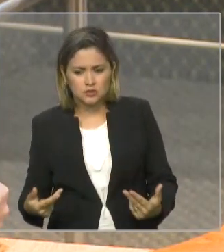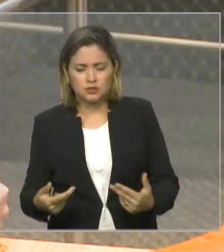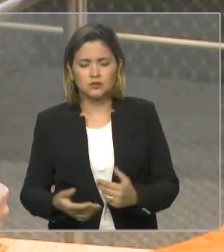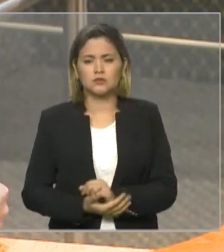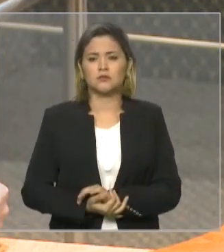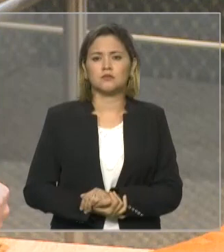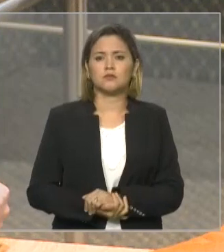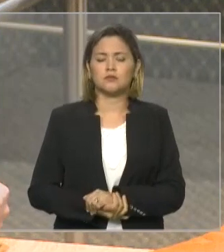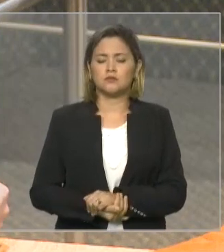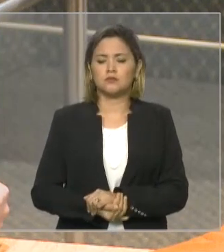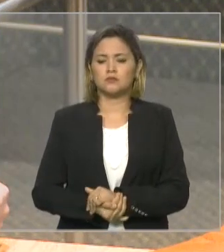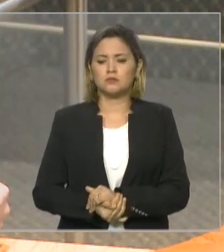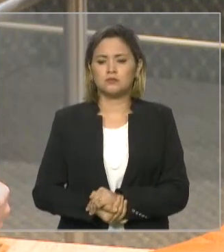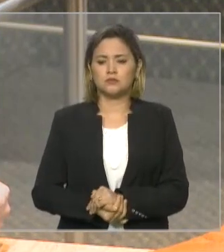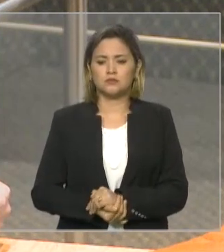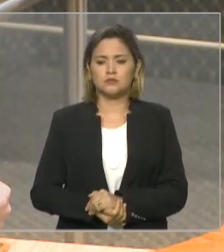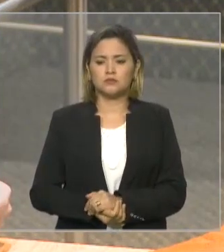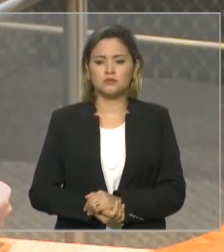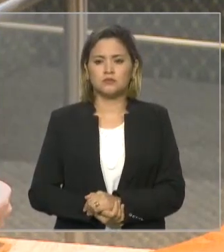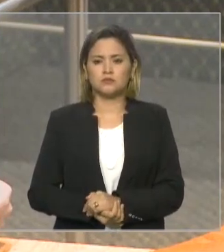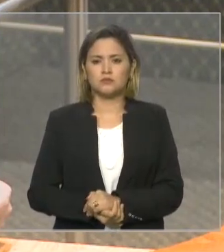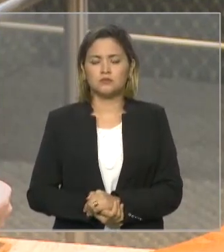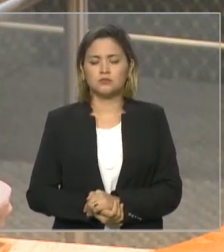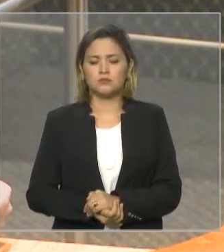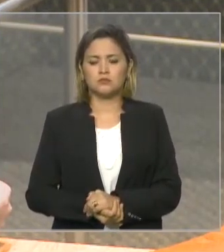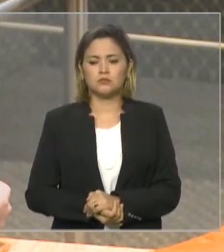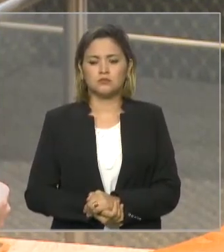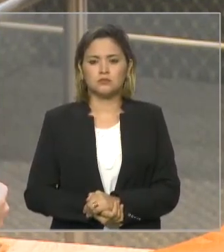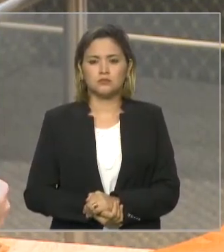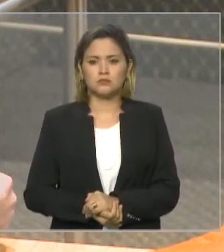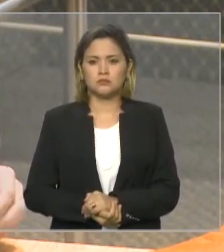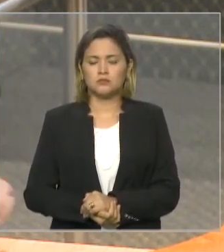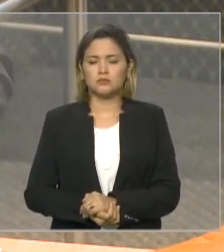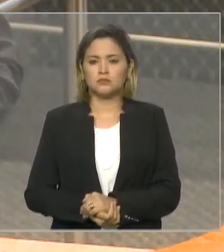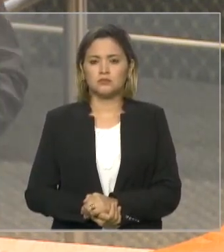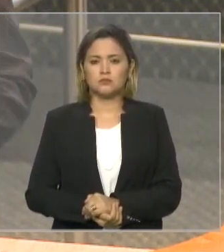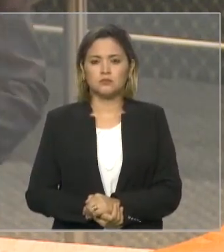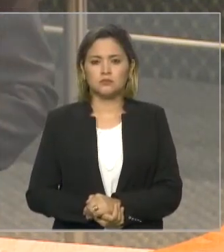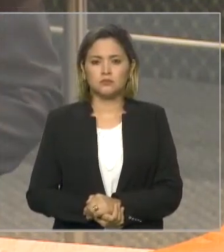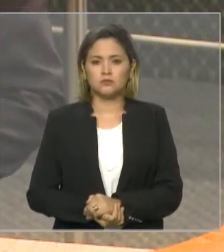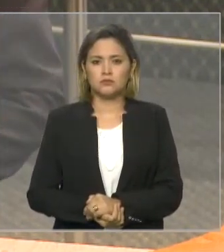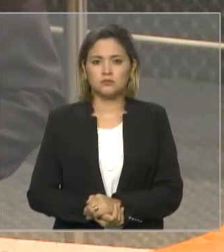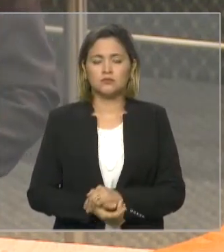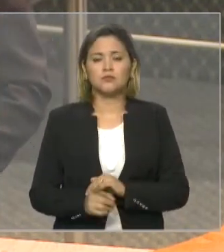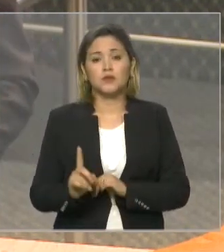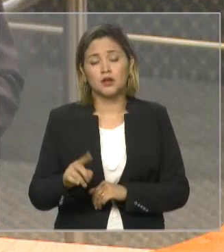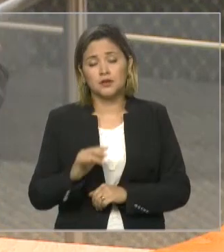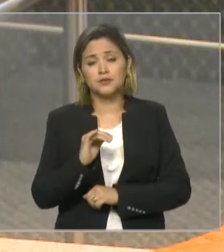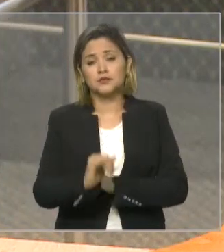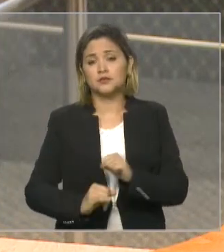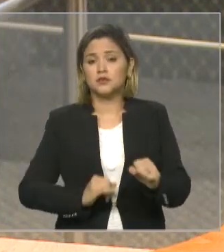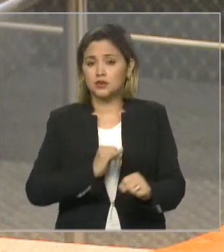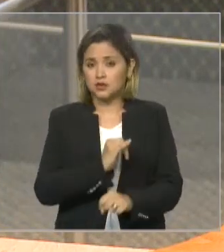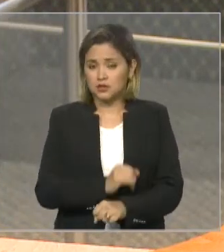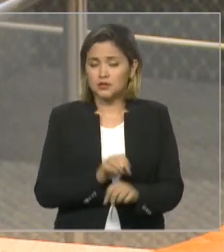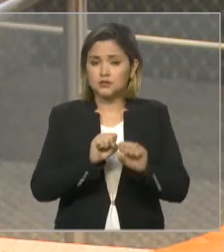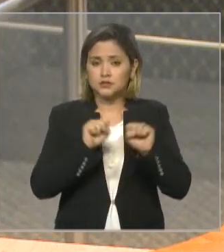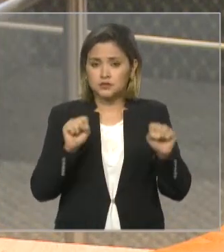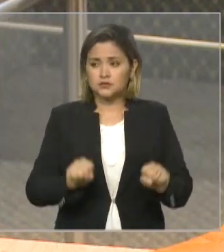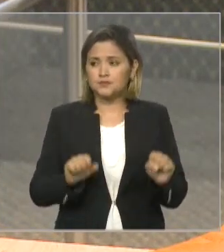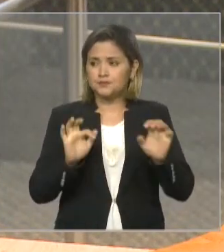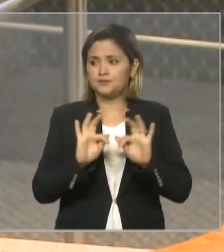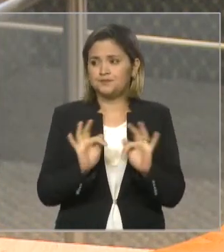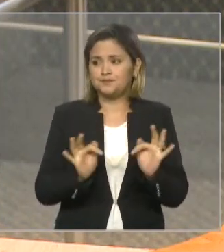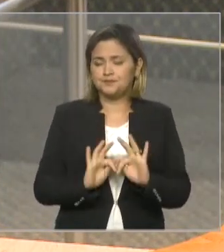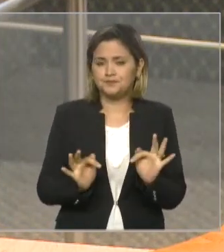clandestinos, maus tratos e etc. Então, é um órgão, uma ferramenta online, é uma ferramenta simples